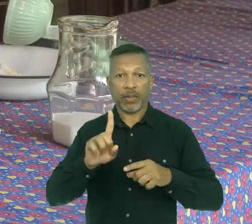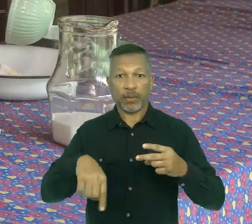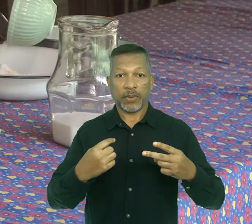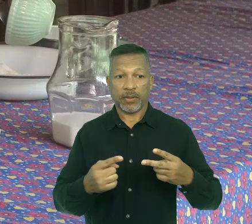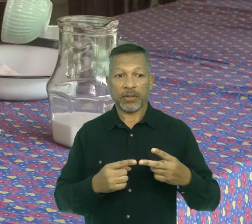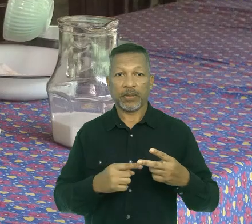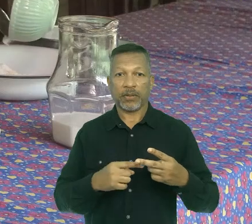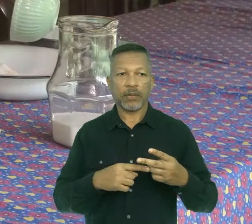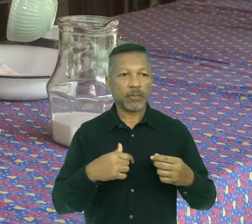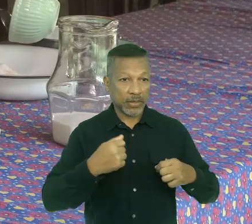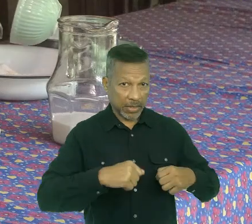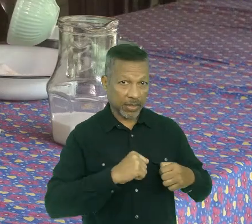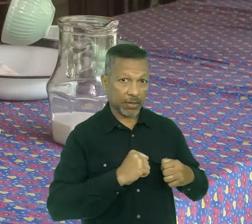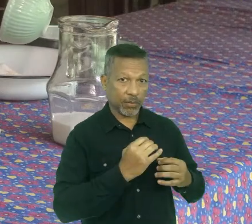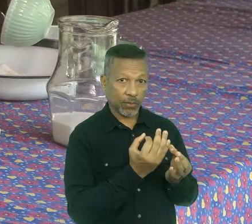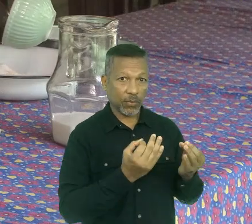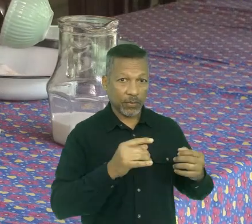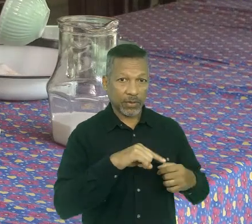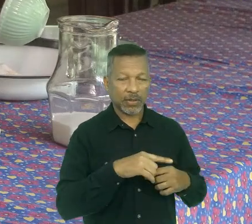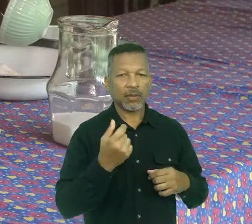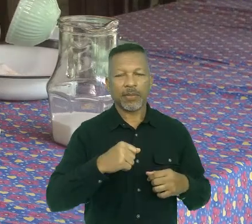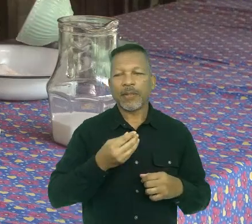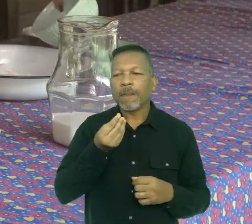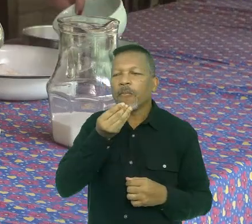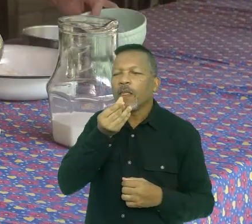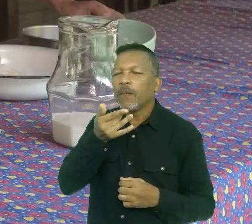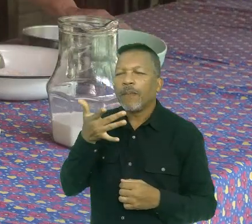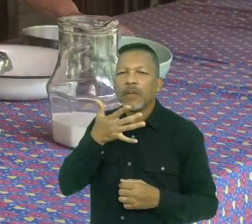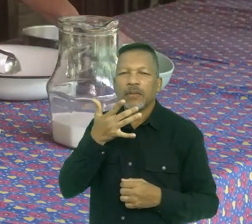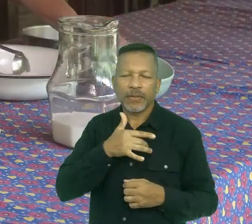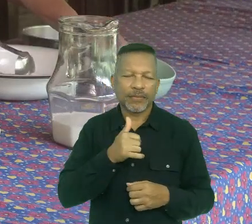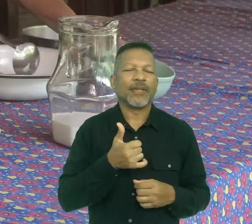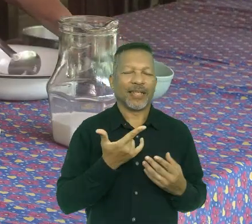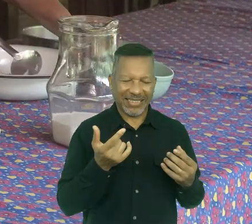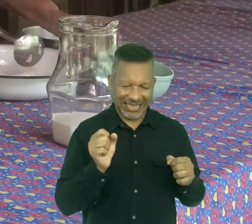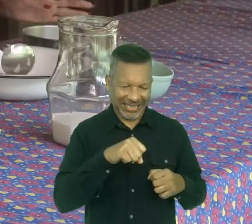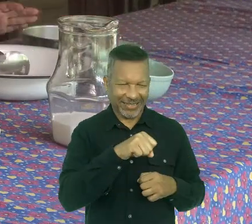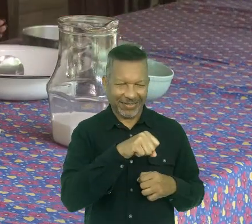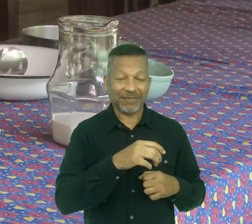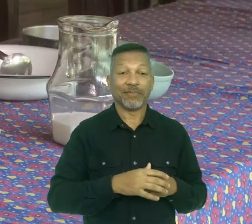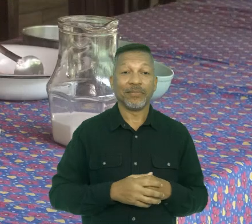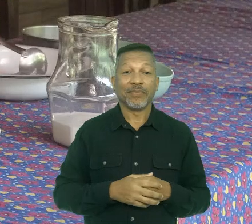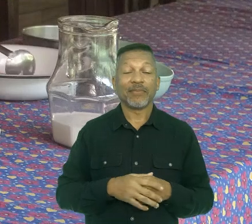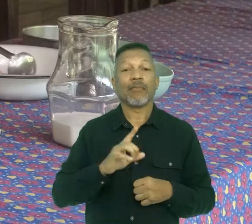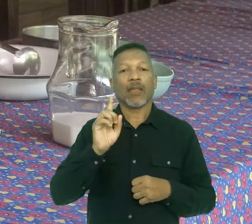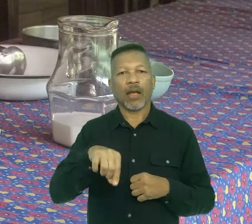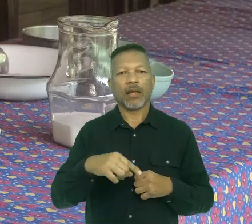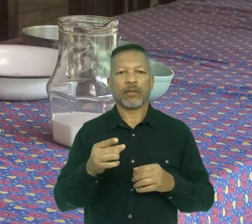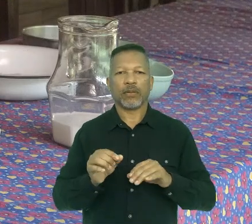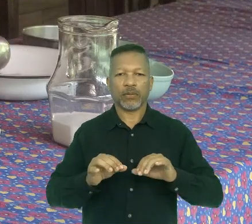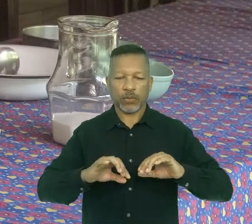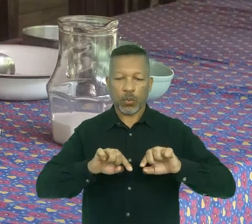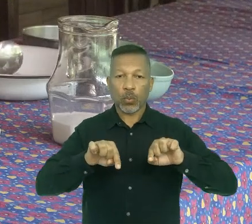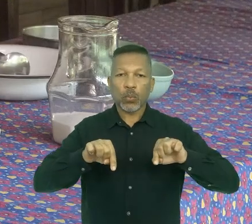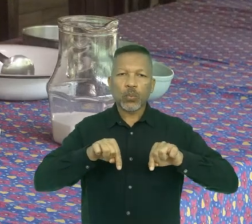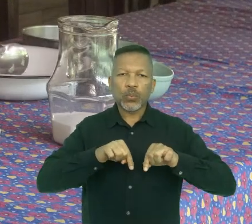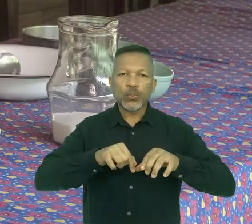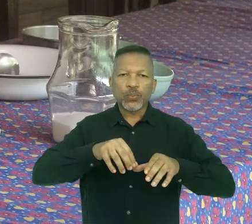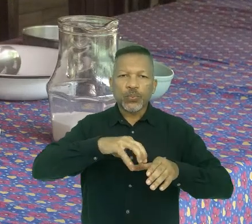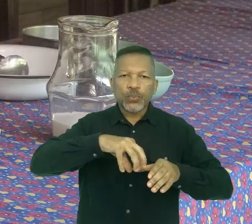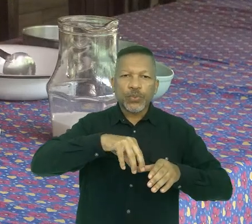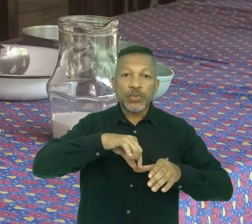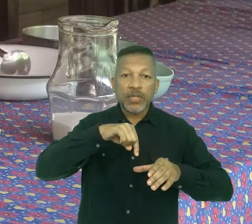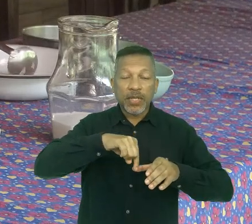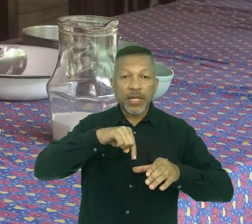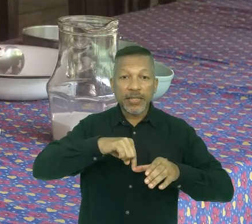Tem que ser com canela. É para dar um sabor melhor. Dá um toque especial. Dá um toque especial. Aí eu deixo um